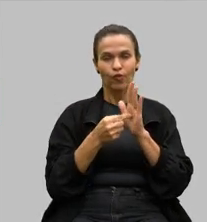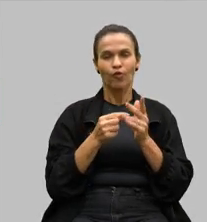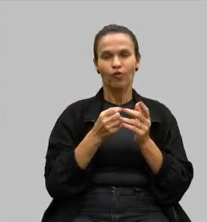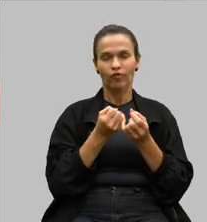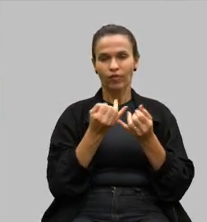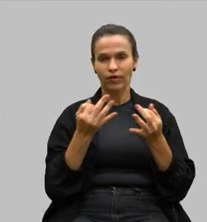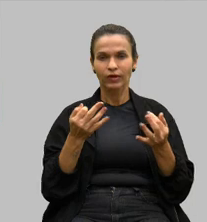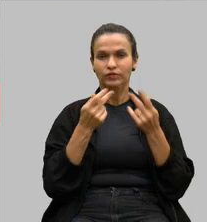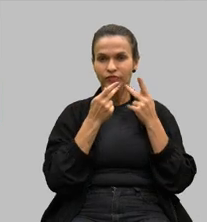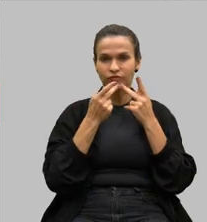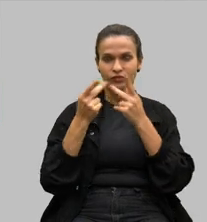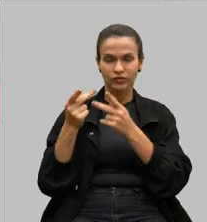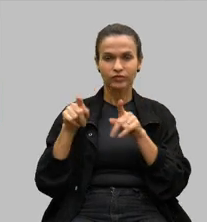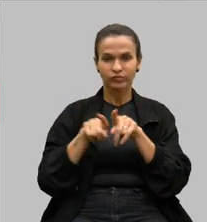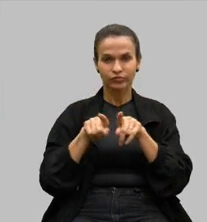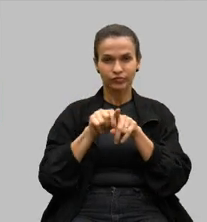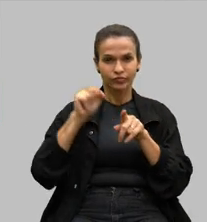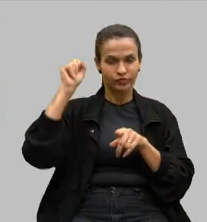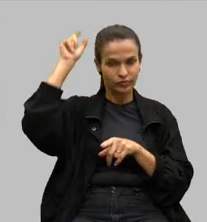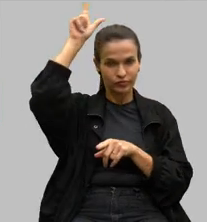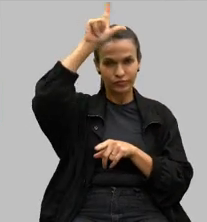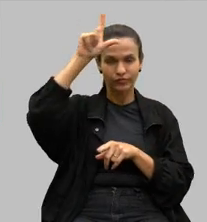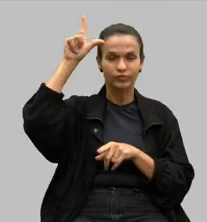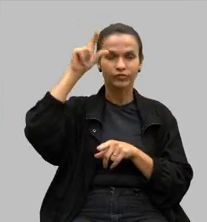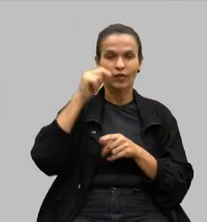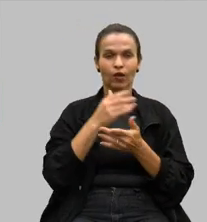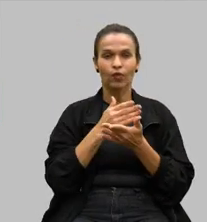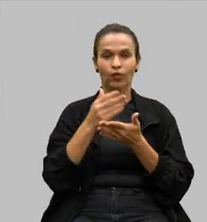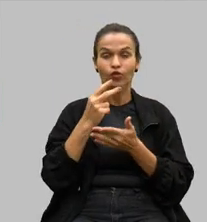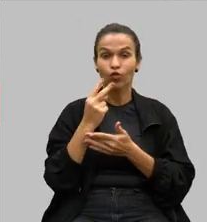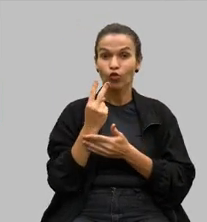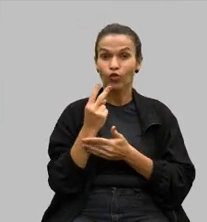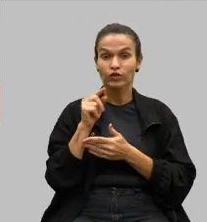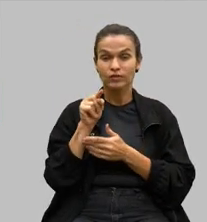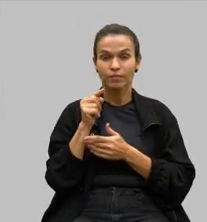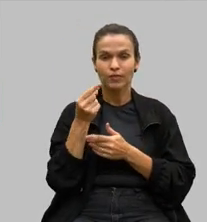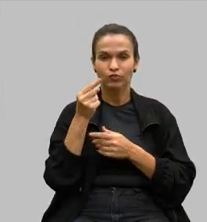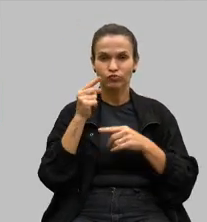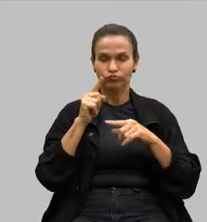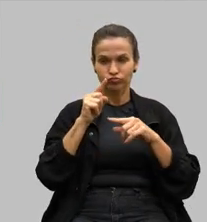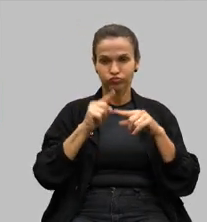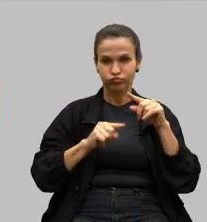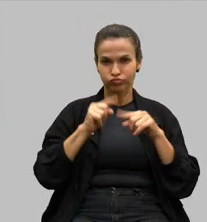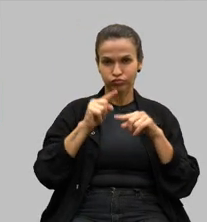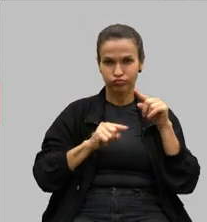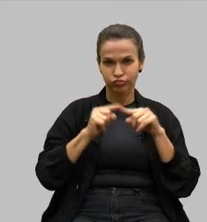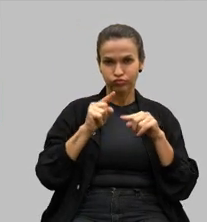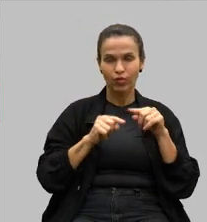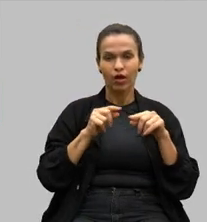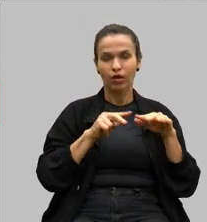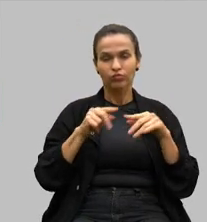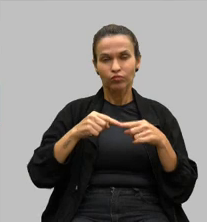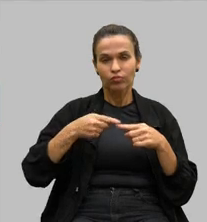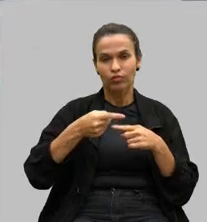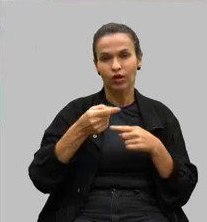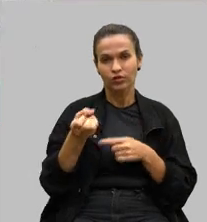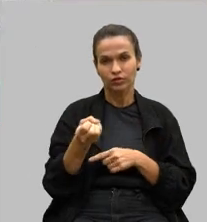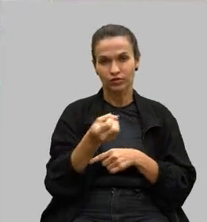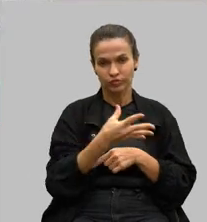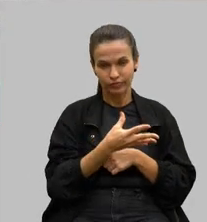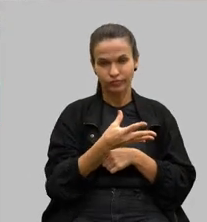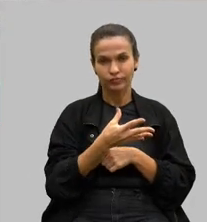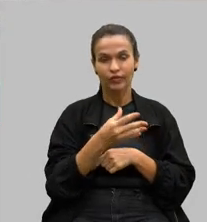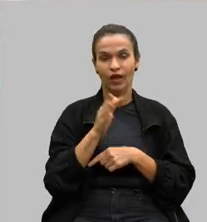faop Santa Luzia o início agora com 2.000 itens de aco na próxima semana a gente inaugura a